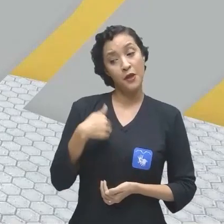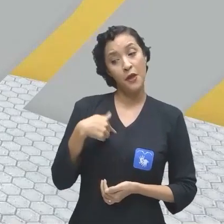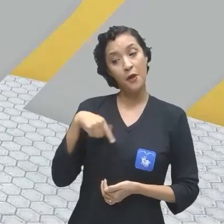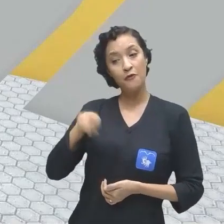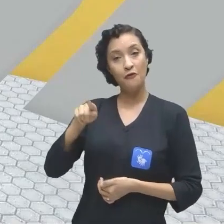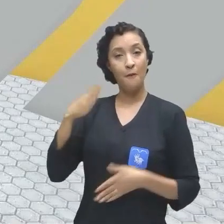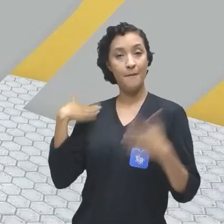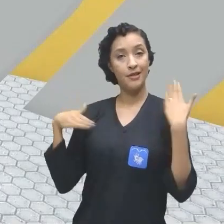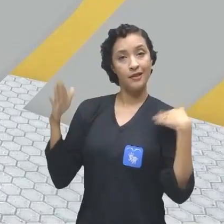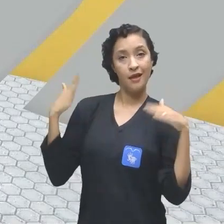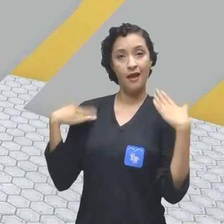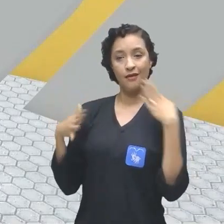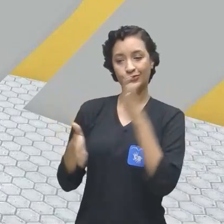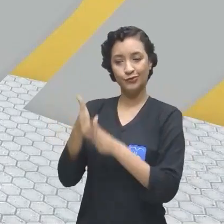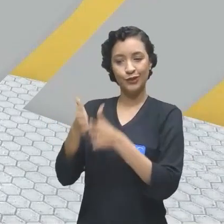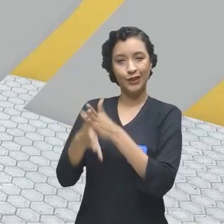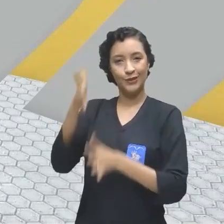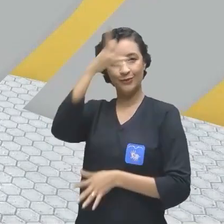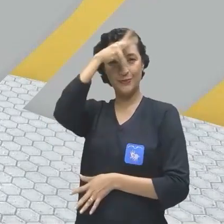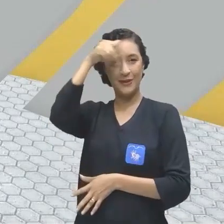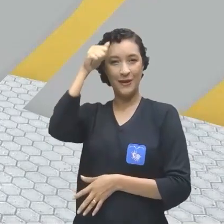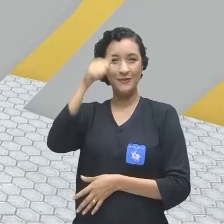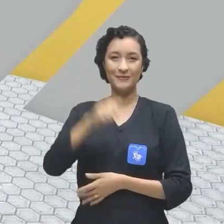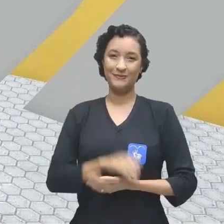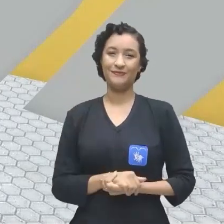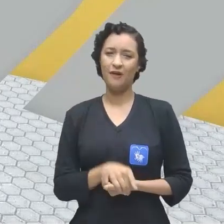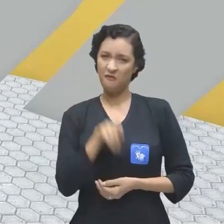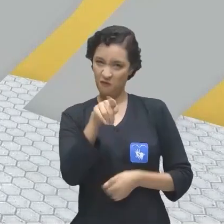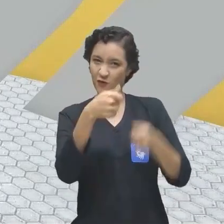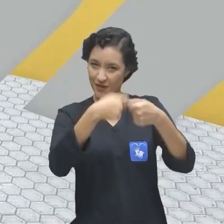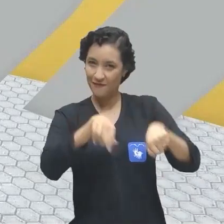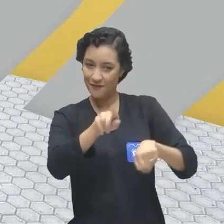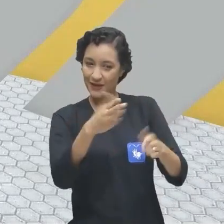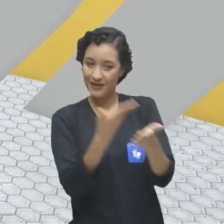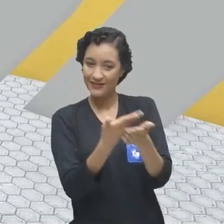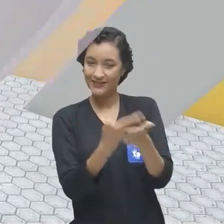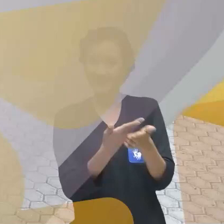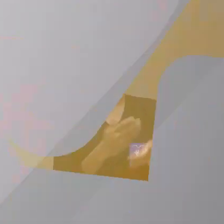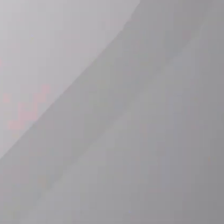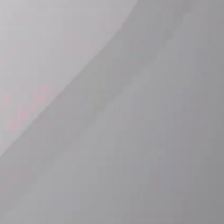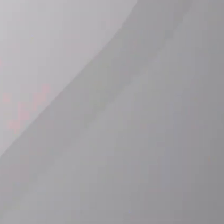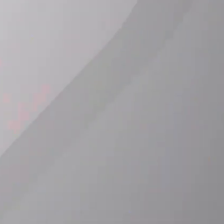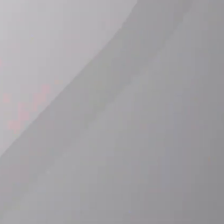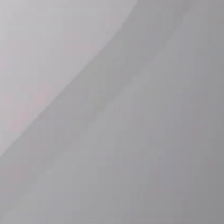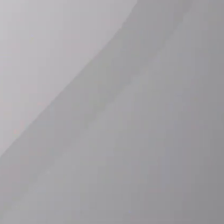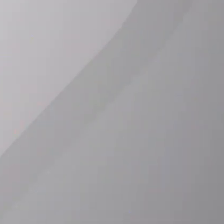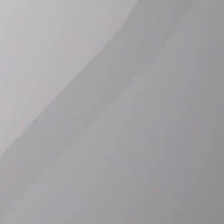Centro Comercial de Manaus, tá bom? Você fica aí, porque é hora de exercitar.